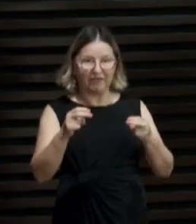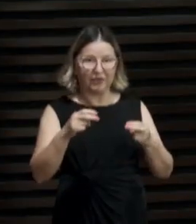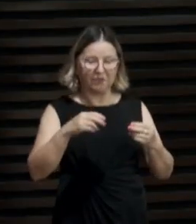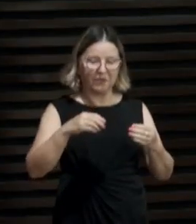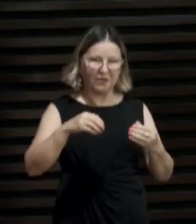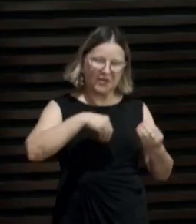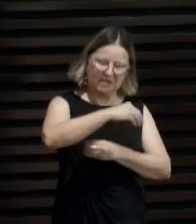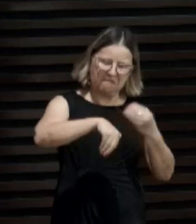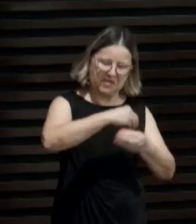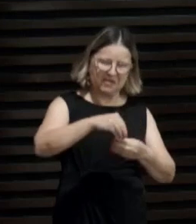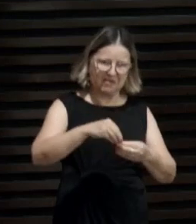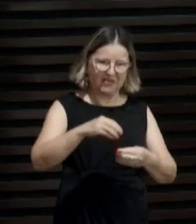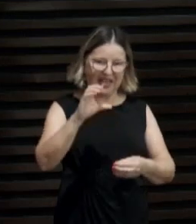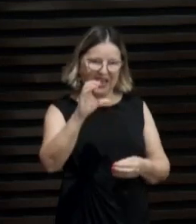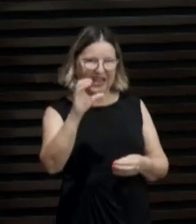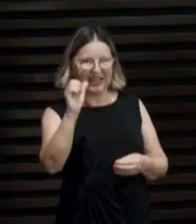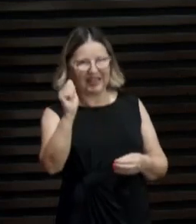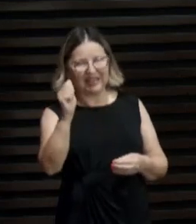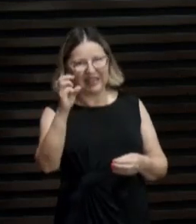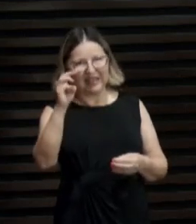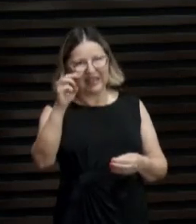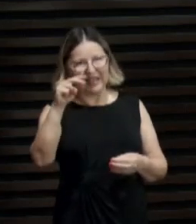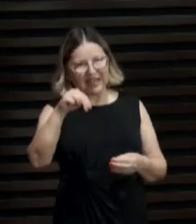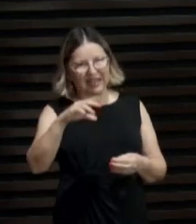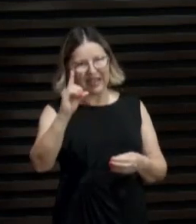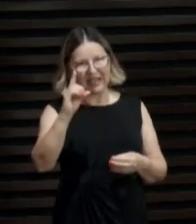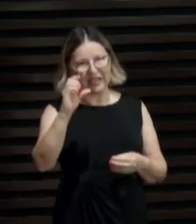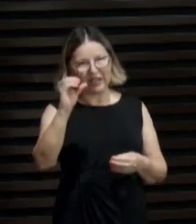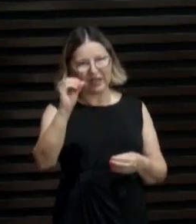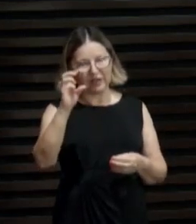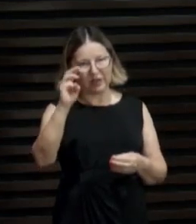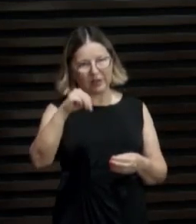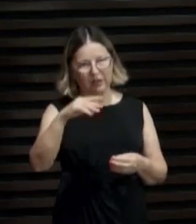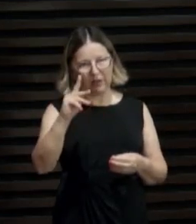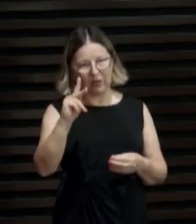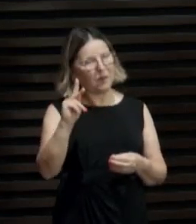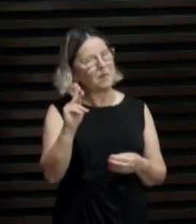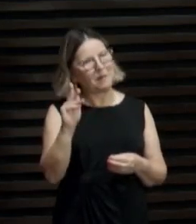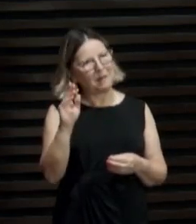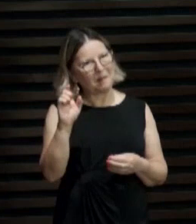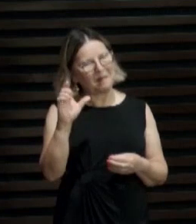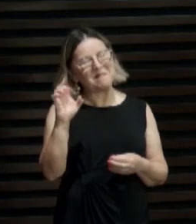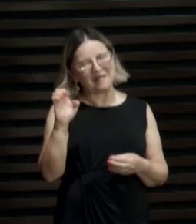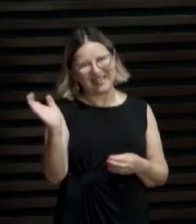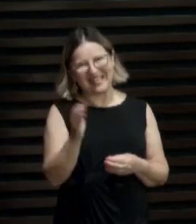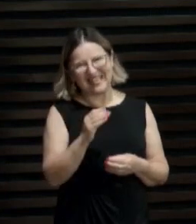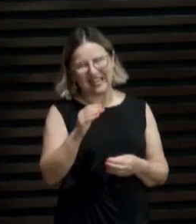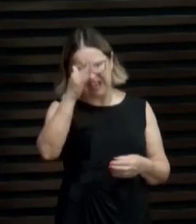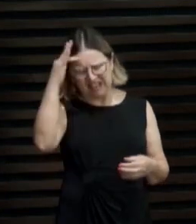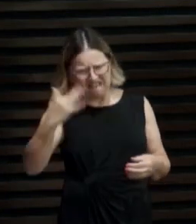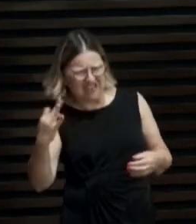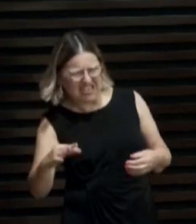de feitiçaria, de carnalidade, com danças, com